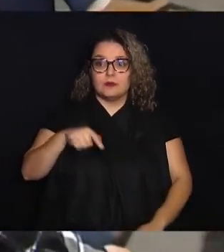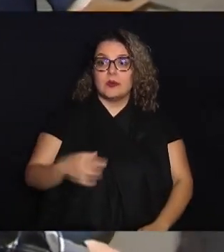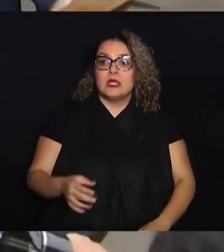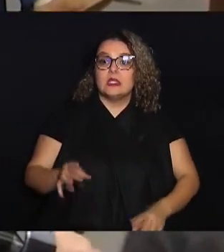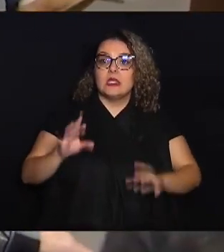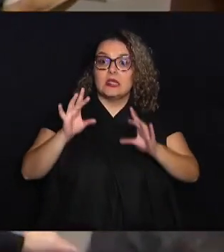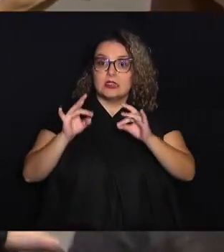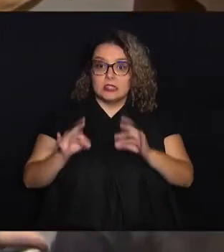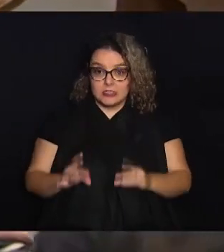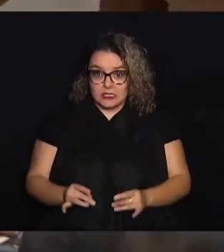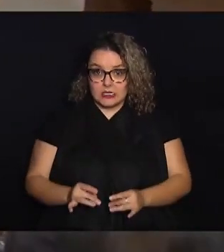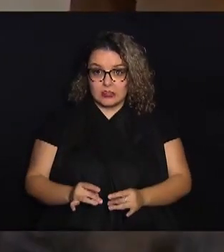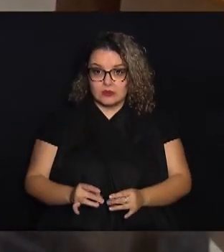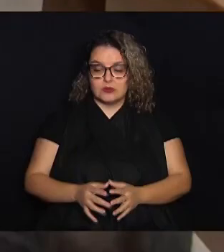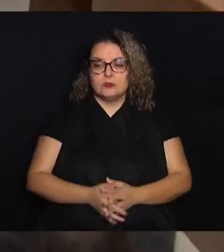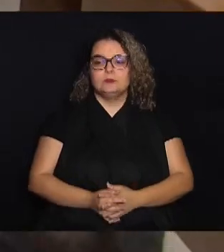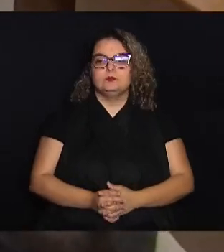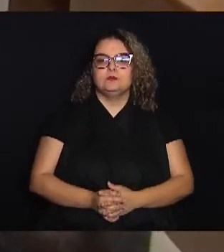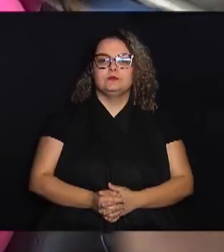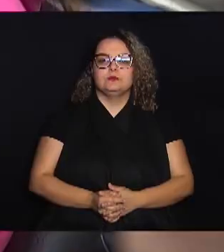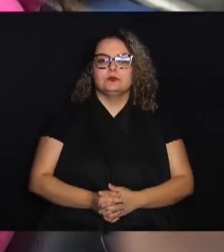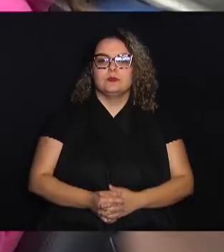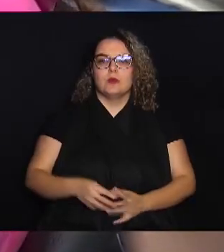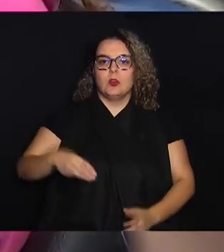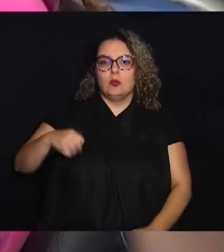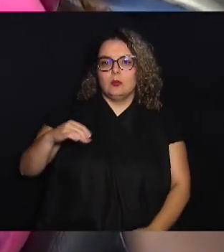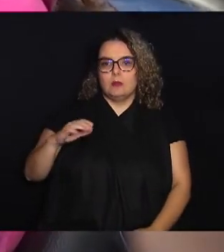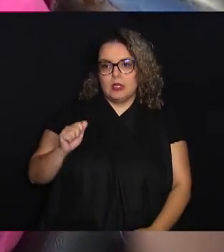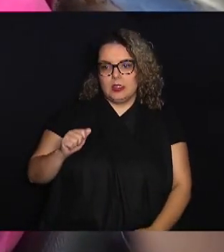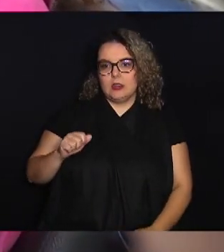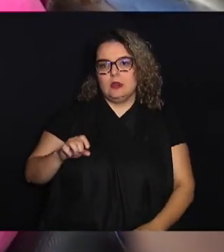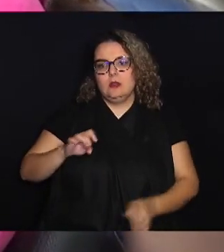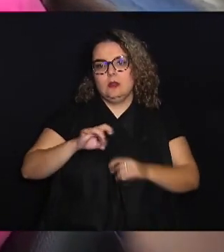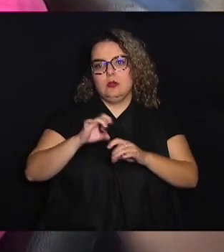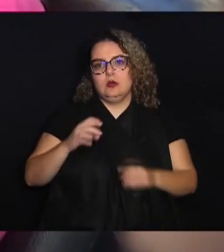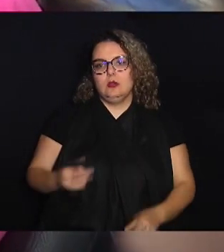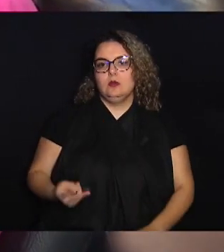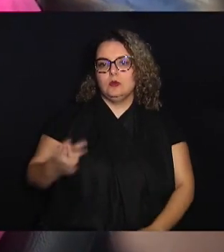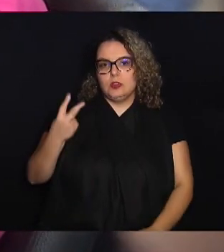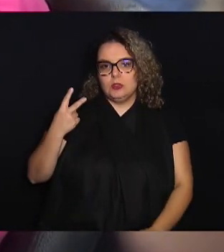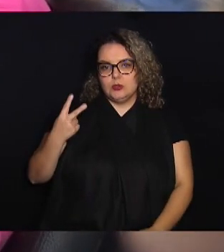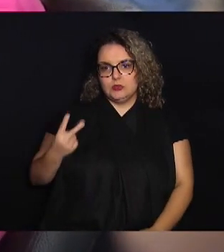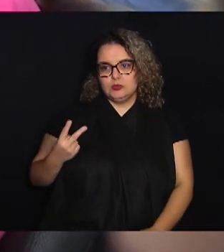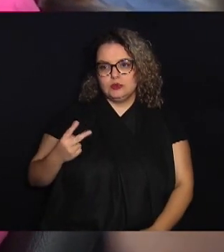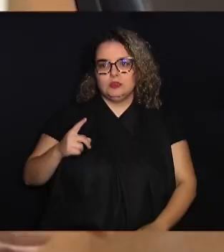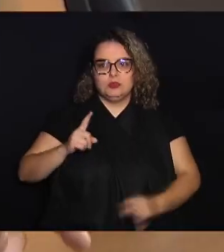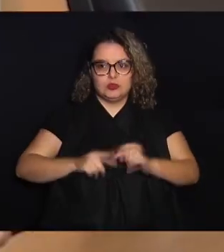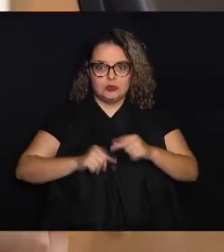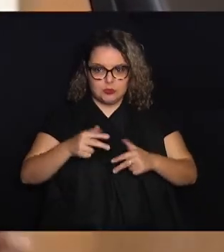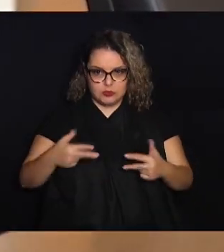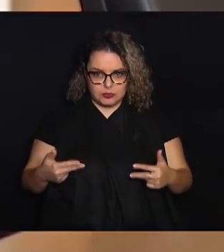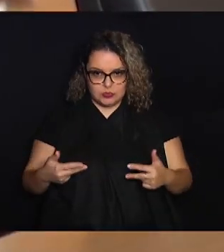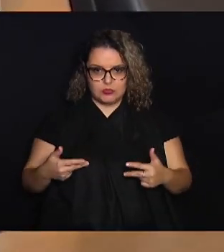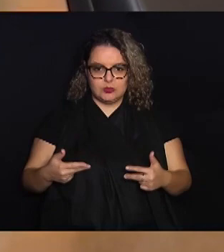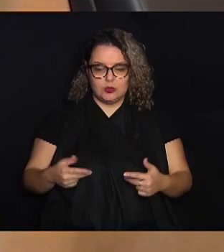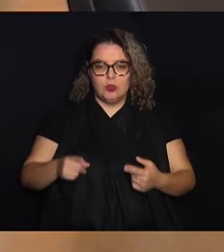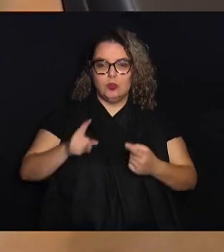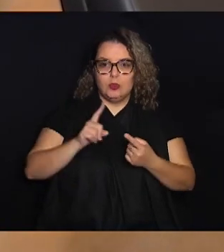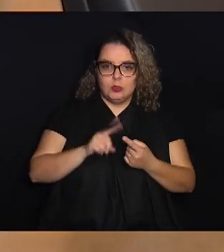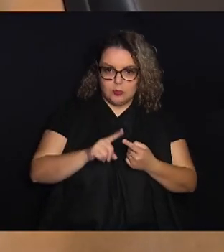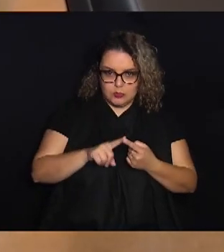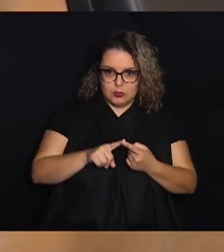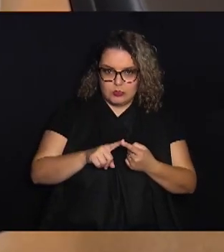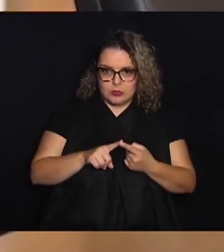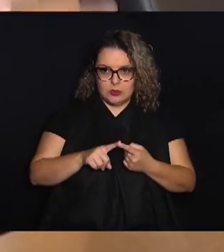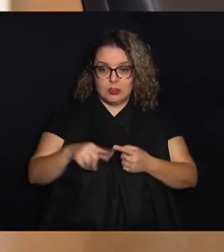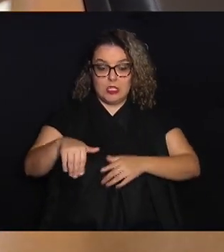ele é composto por, o Meca Online é composto por dois produtos, vamos chamar assim. Um deles é Essa Rua